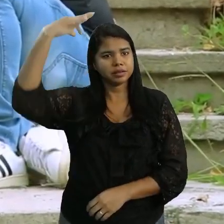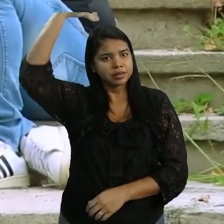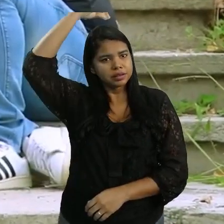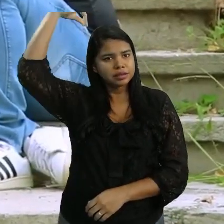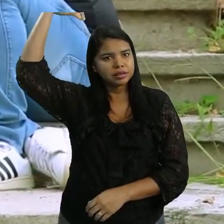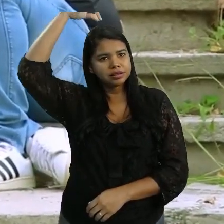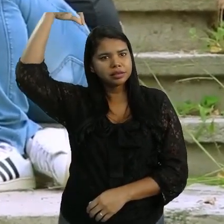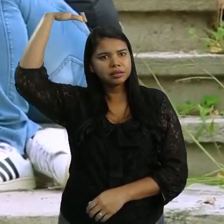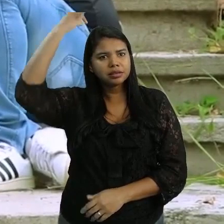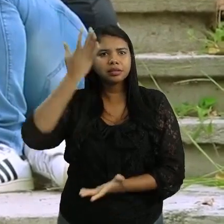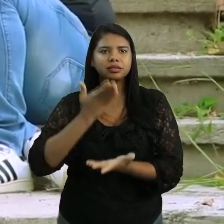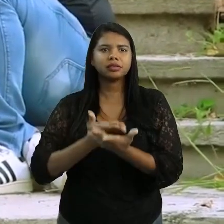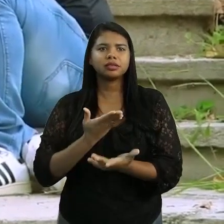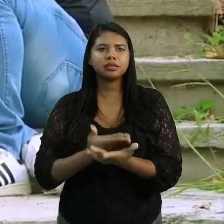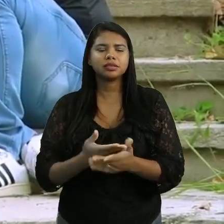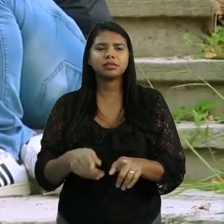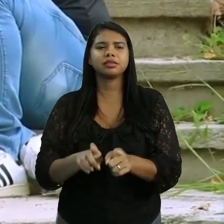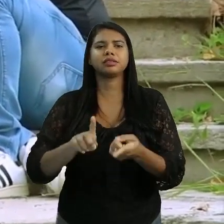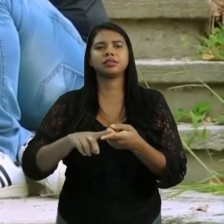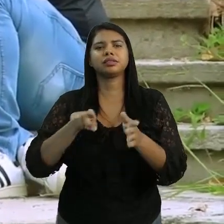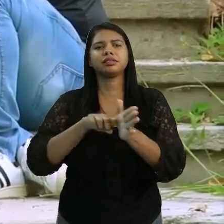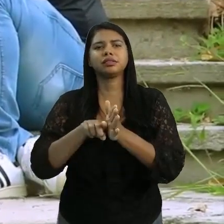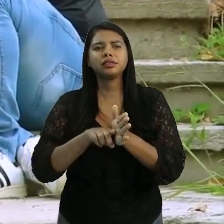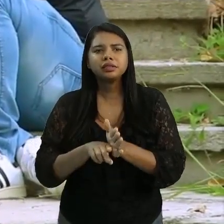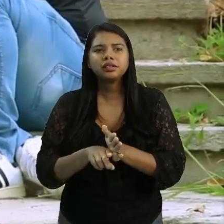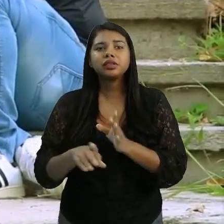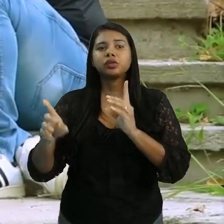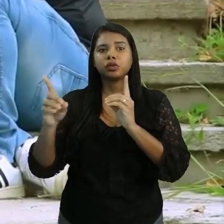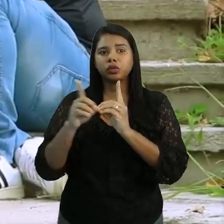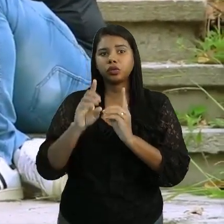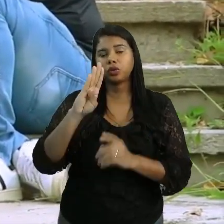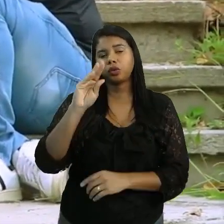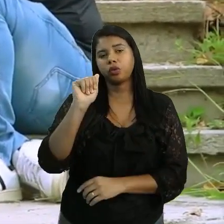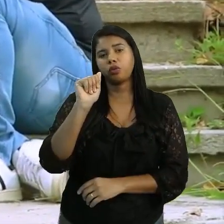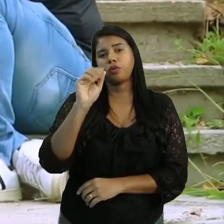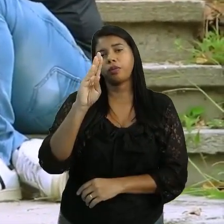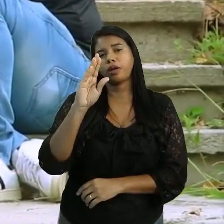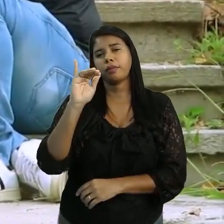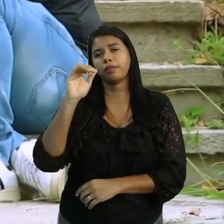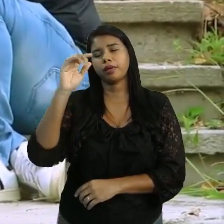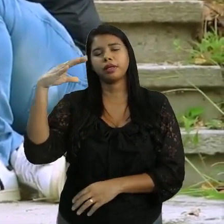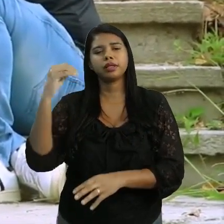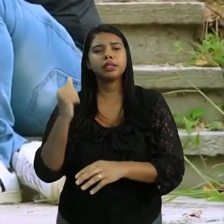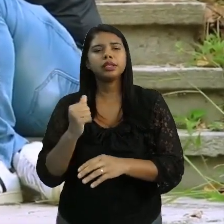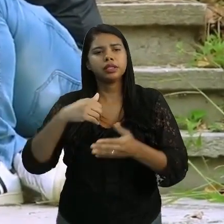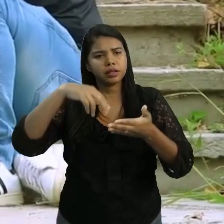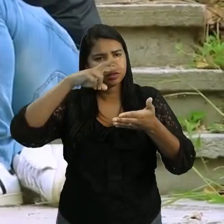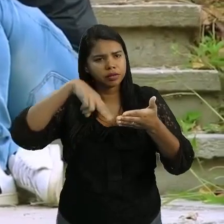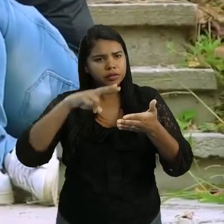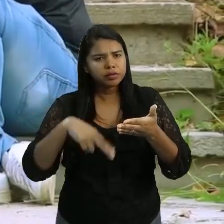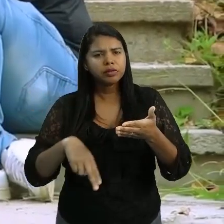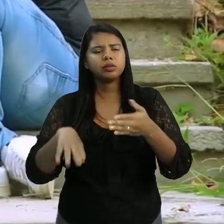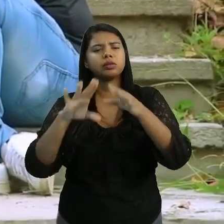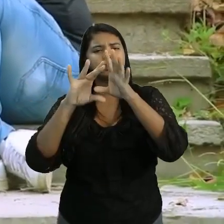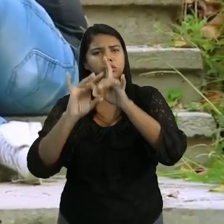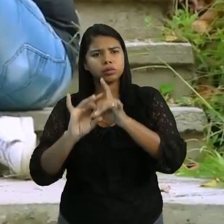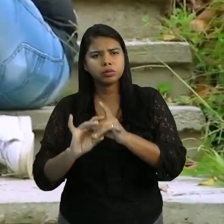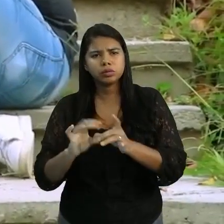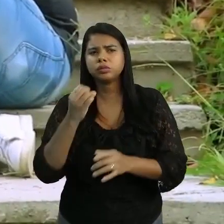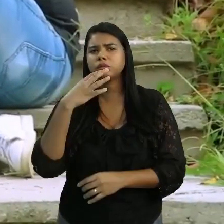que funciona, que acontece, eu senti ali com o pessoal, realmente eu senti uma energia diferenciada. É algo que realmente foi seria uma